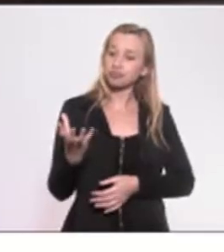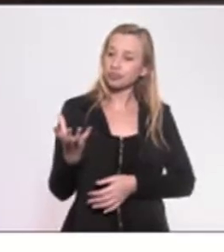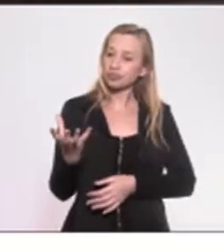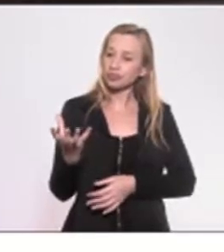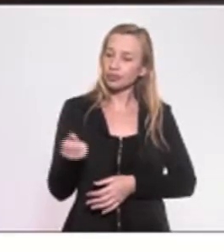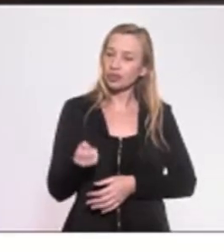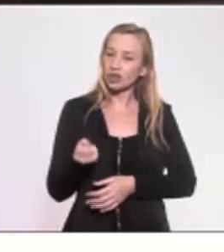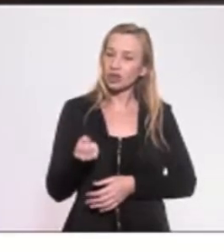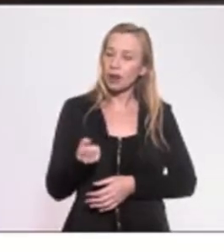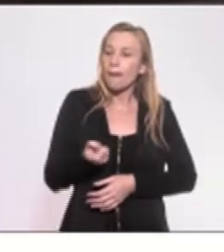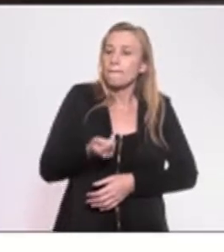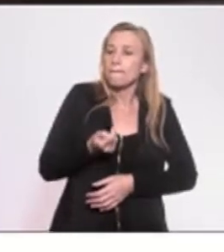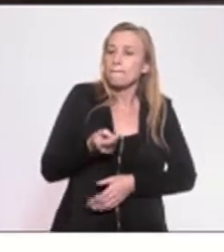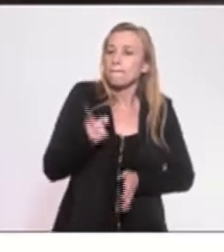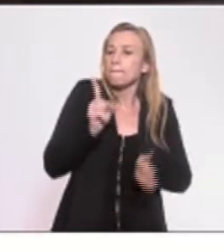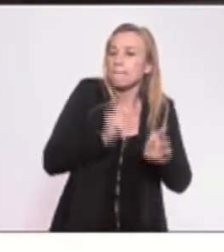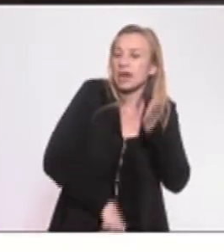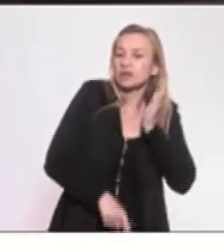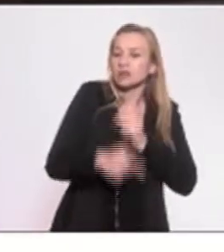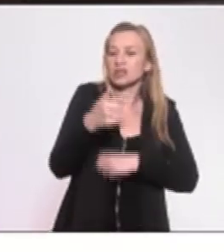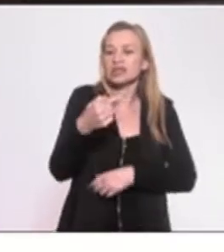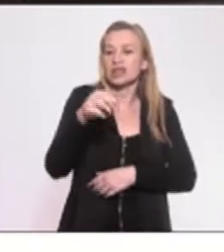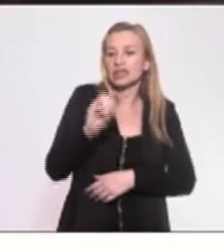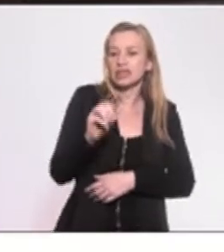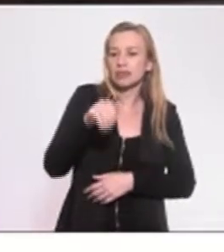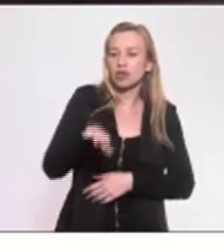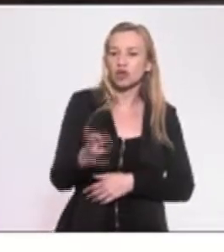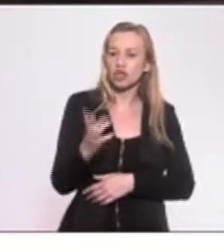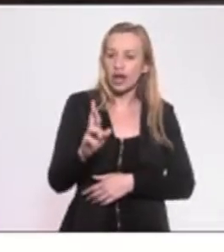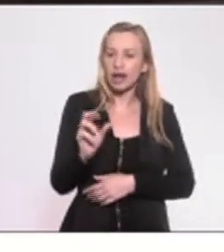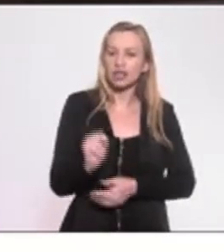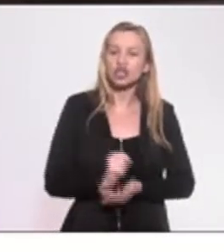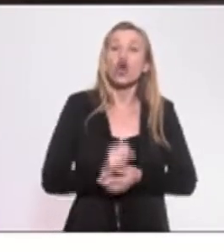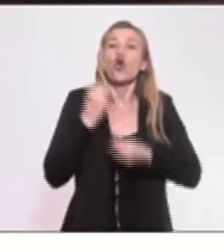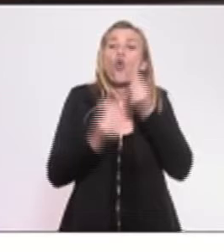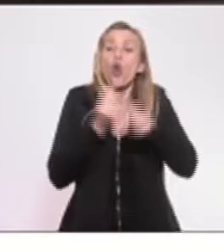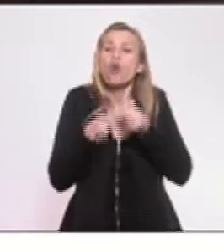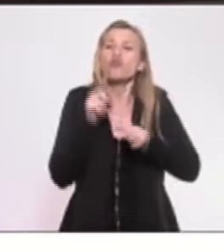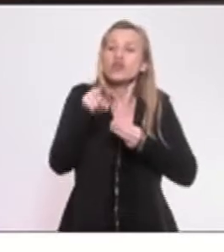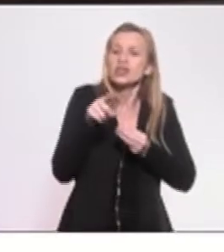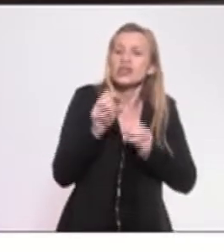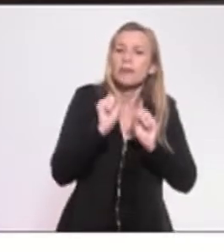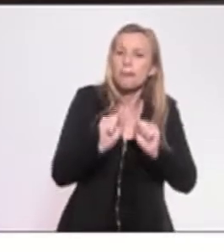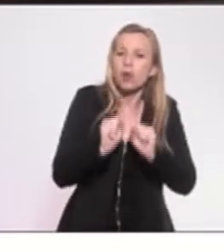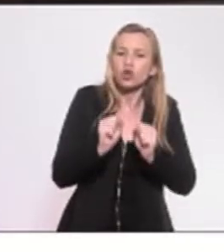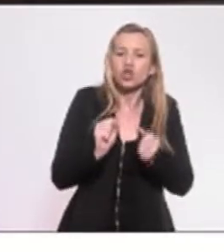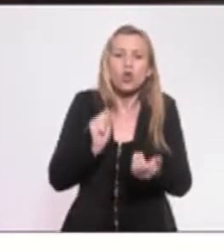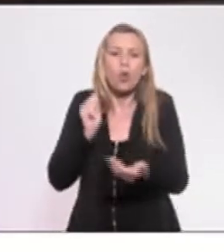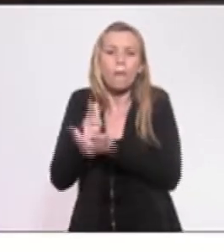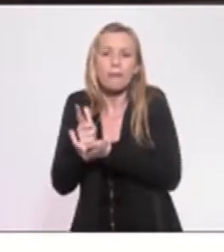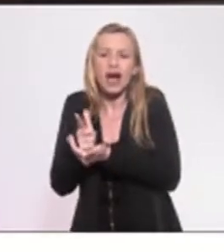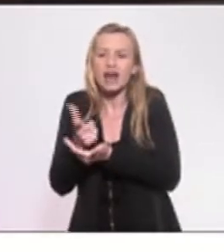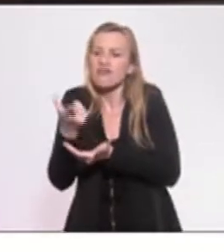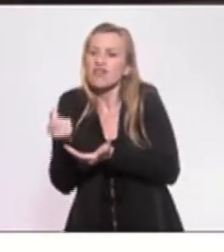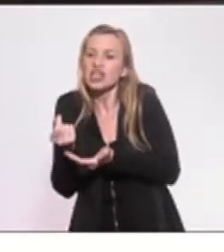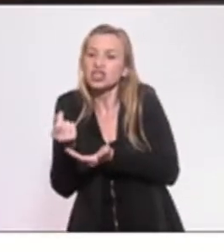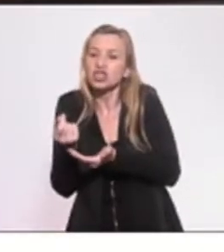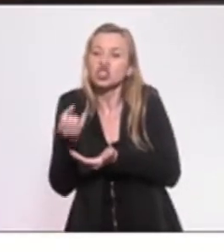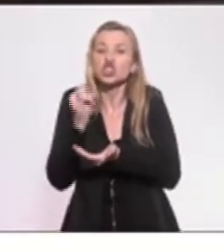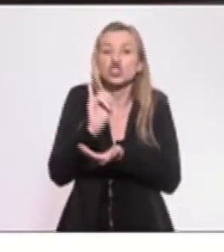menos de 70 bilhões de reais, como você pode gastar 20 só para